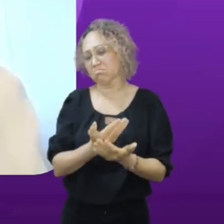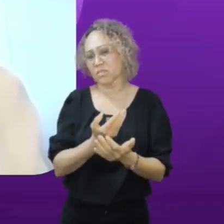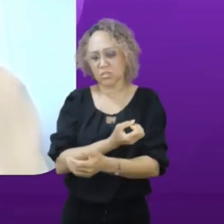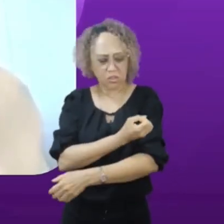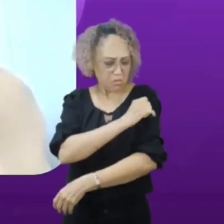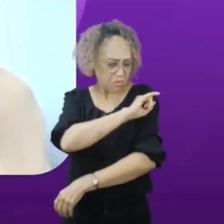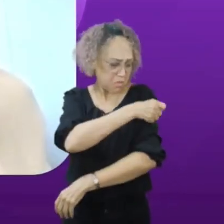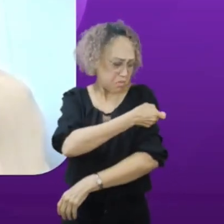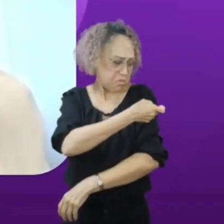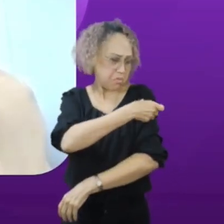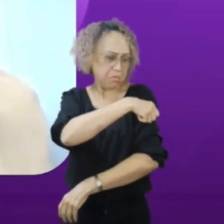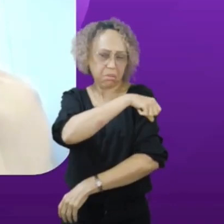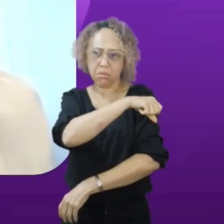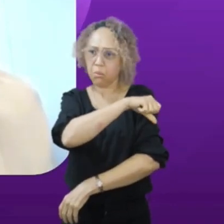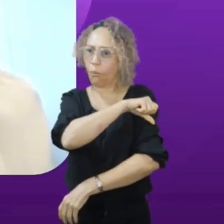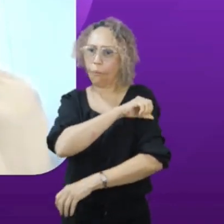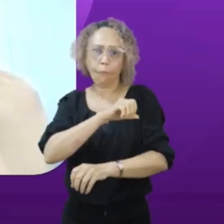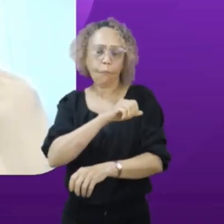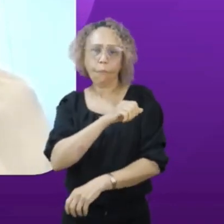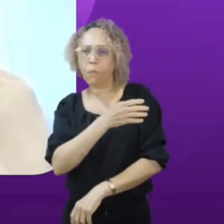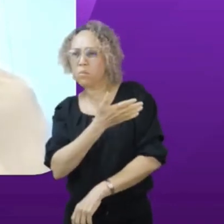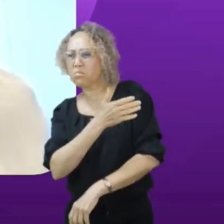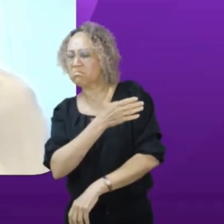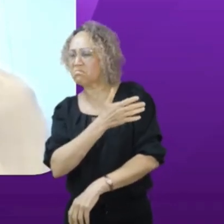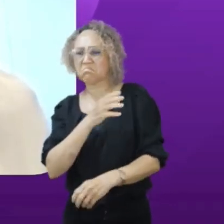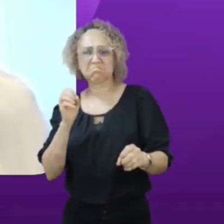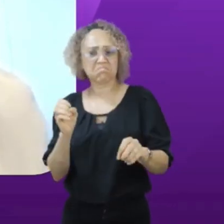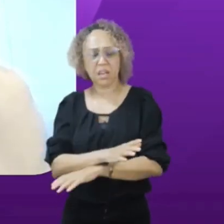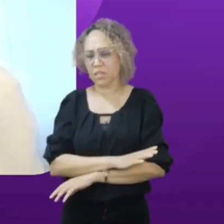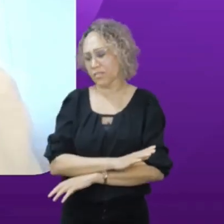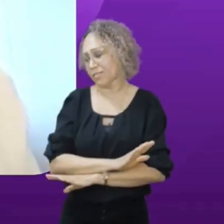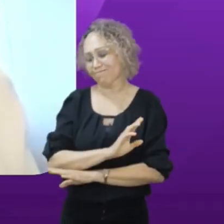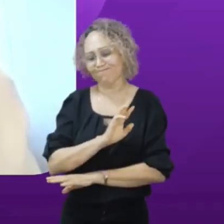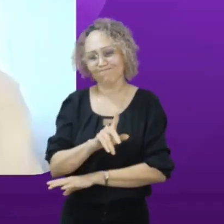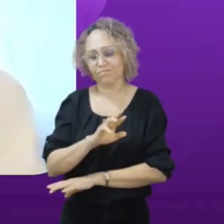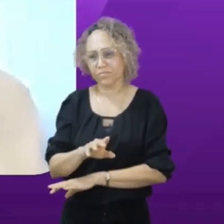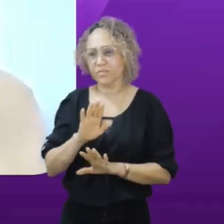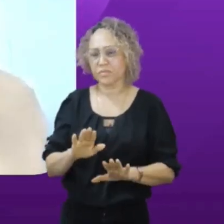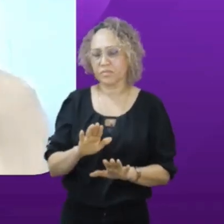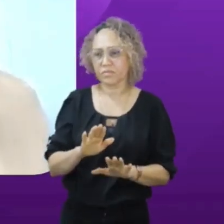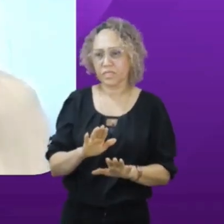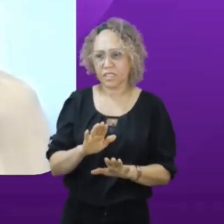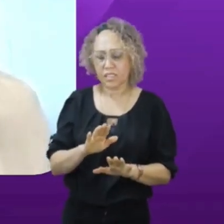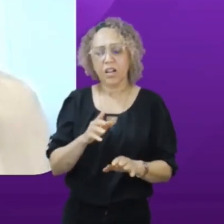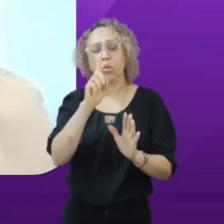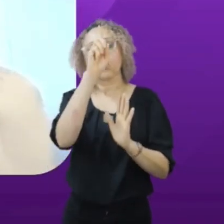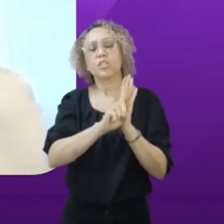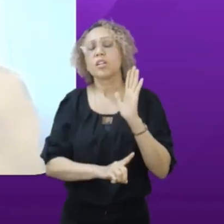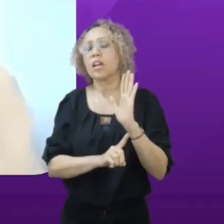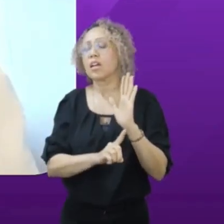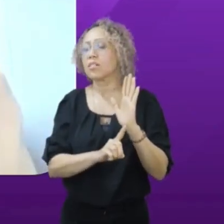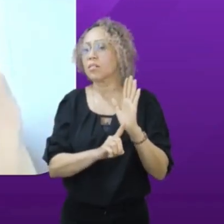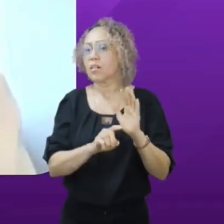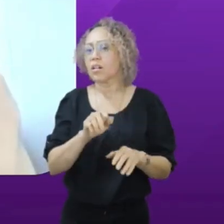falhou, né? Que esse direito ele também não foi garantido para essas pessoas, que quando a gente fala sobre direitos universais,